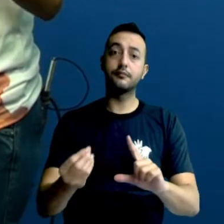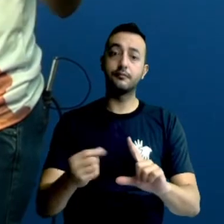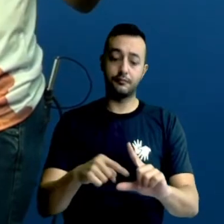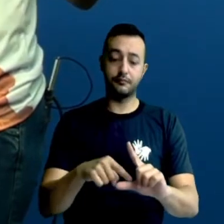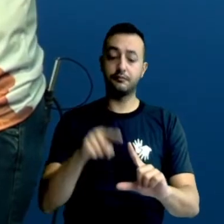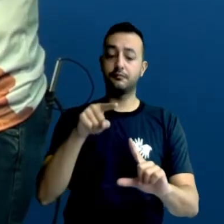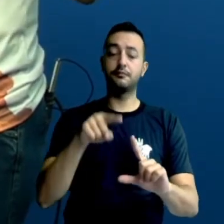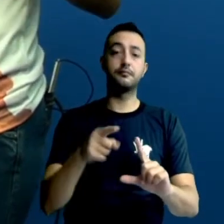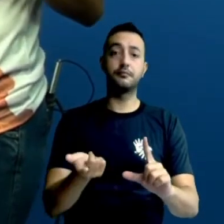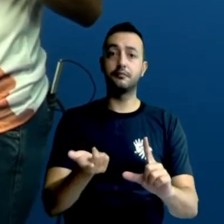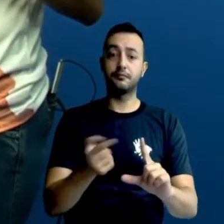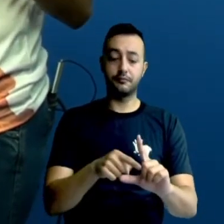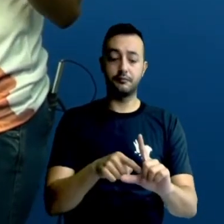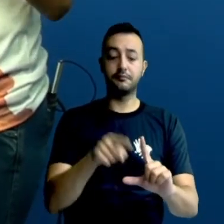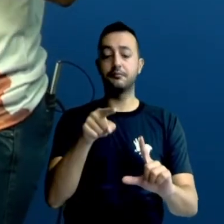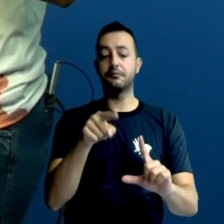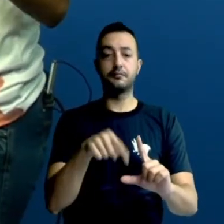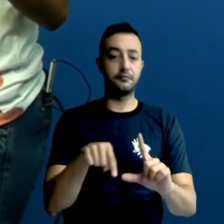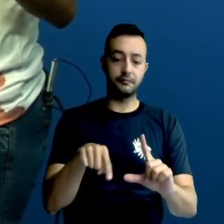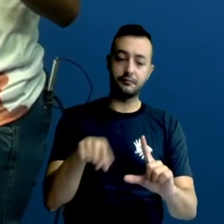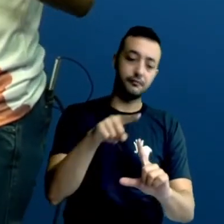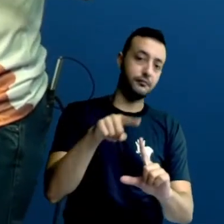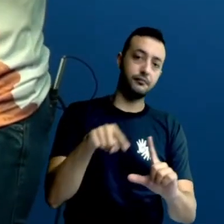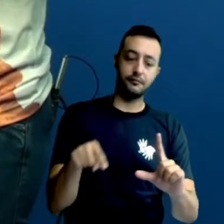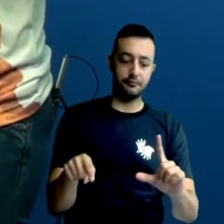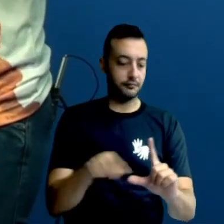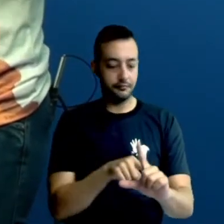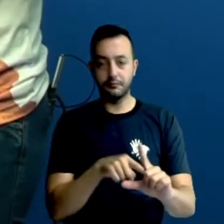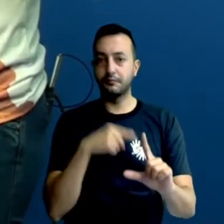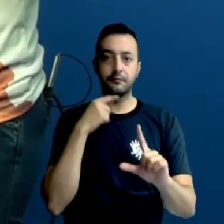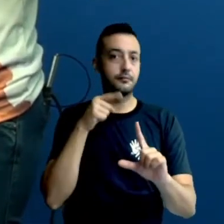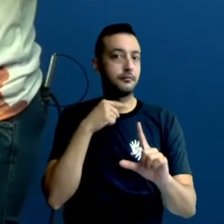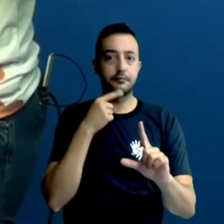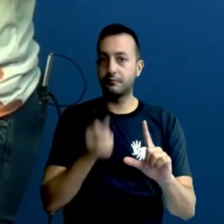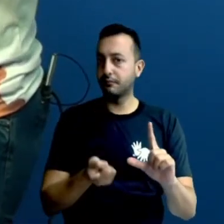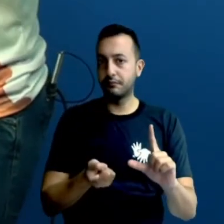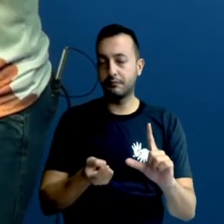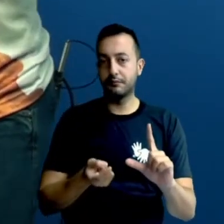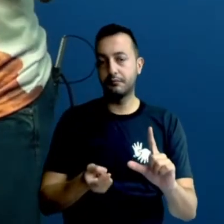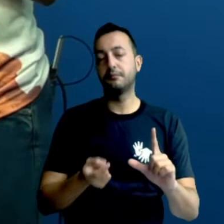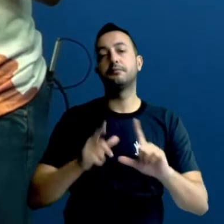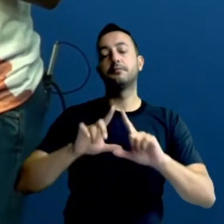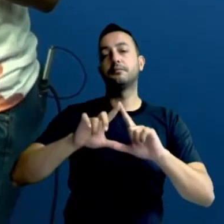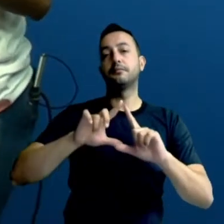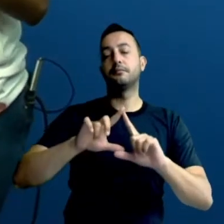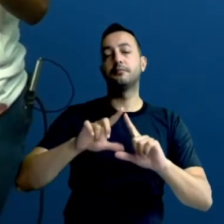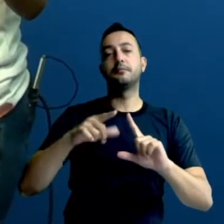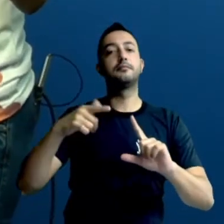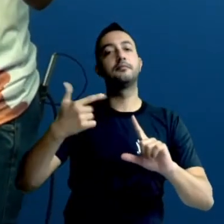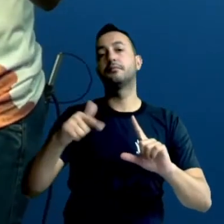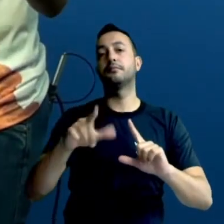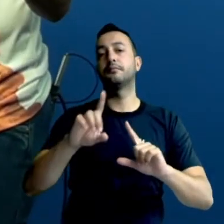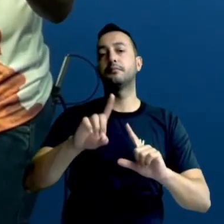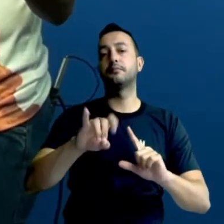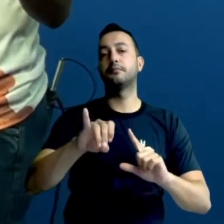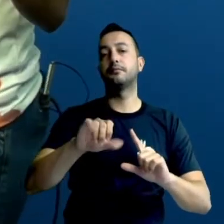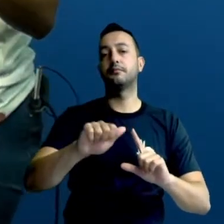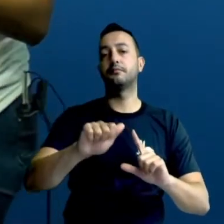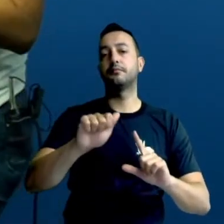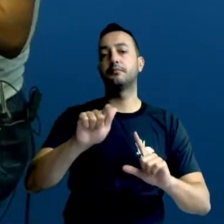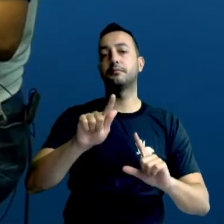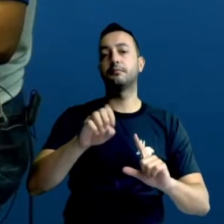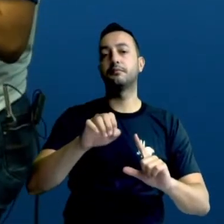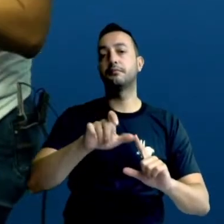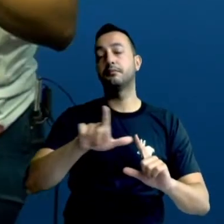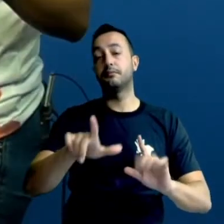ligar sem passar pelos lados. Então, os triângulos são os polígonos que não têm diagonal. A partir dos